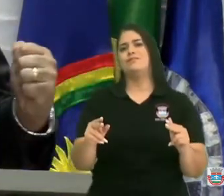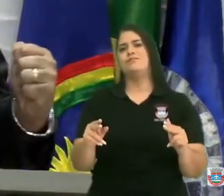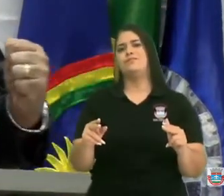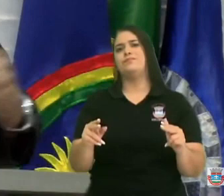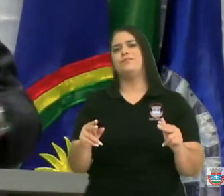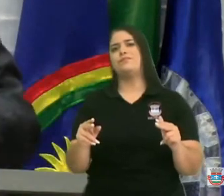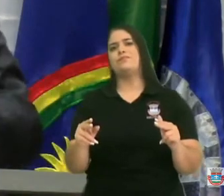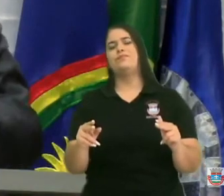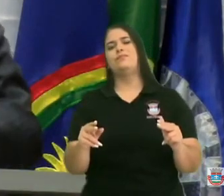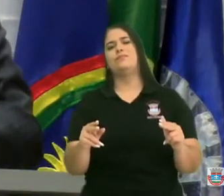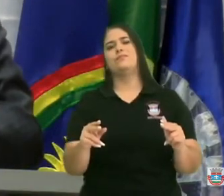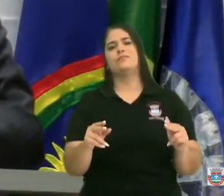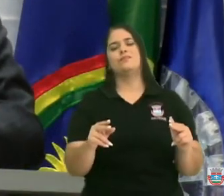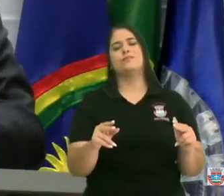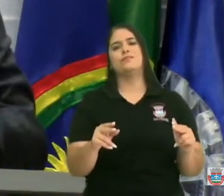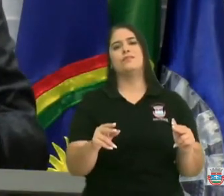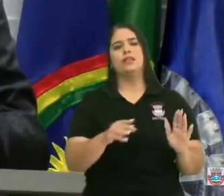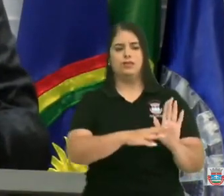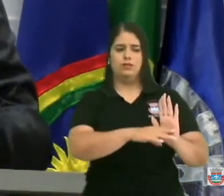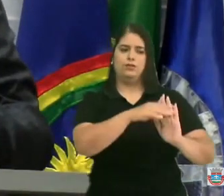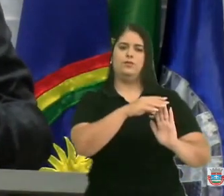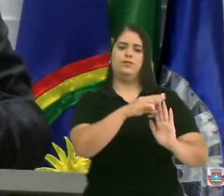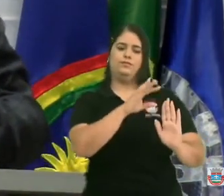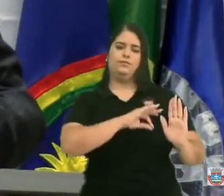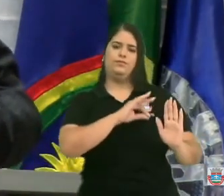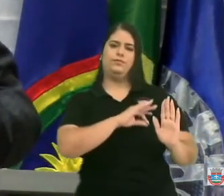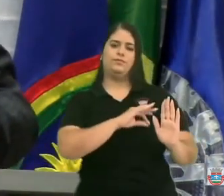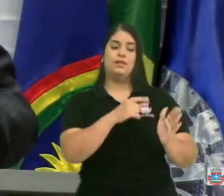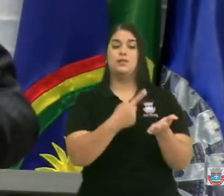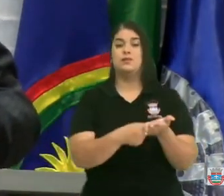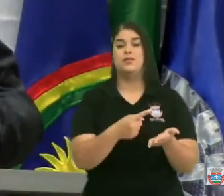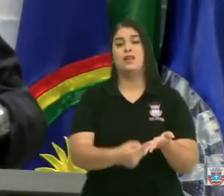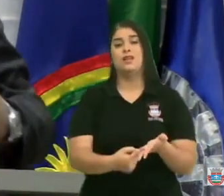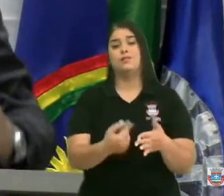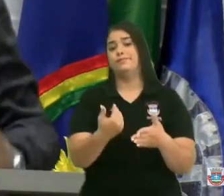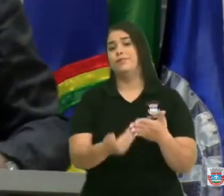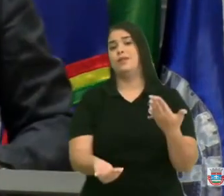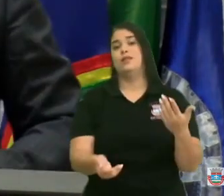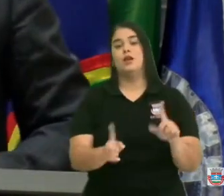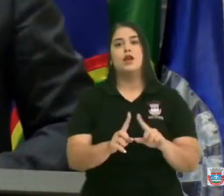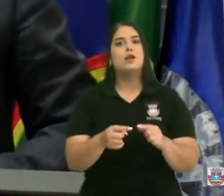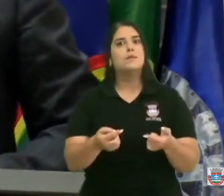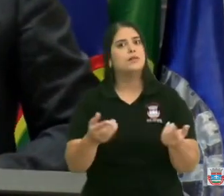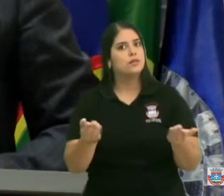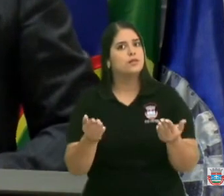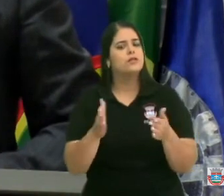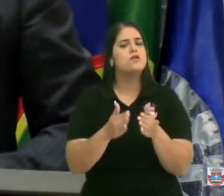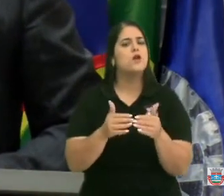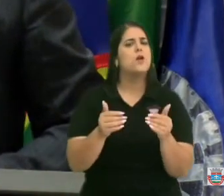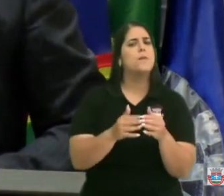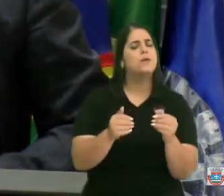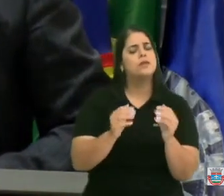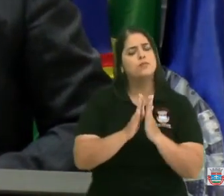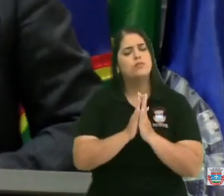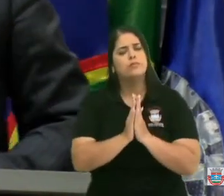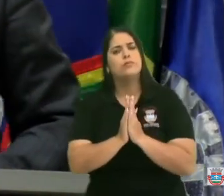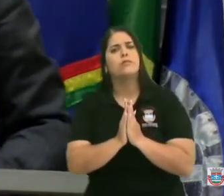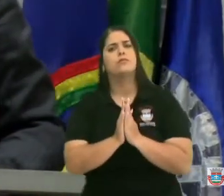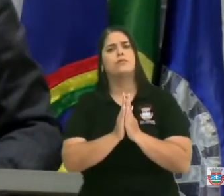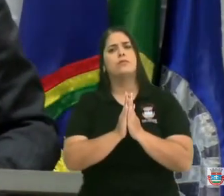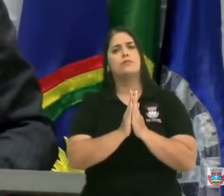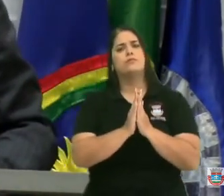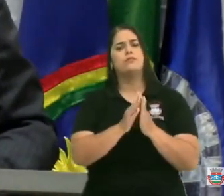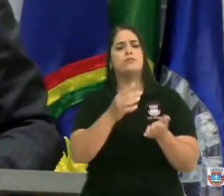um aumento aos efetivos. E os contratados iam ficar de fora. Mas agora eu peço encarecidamente que